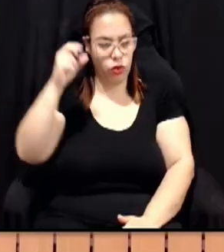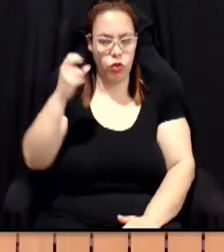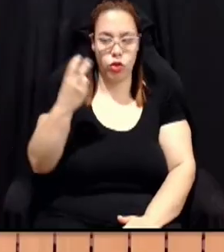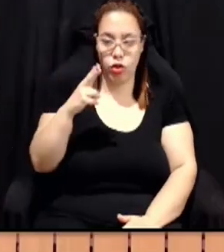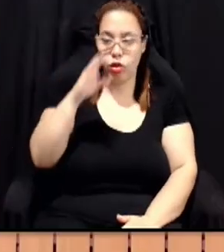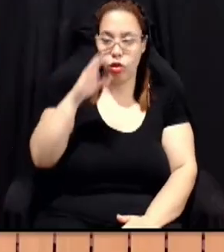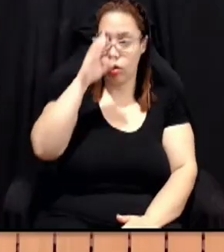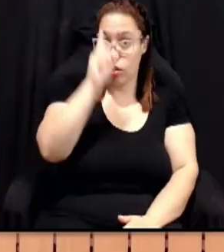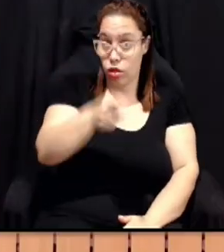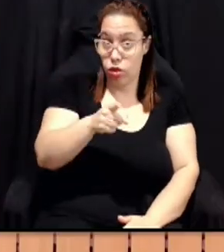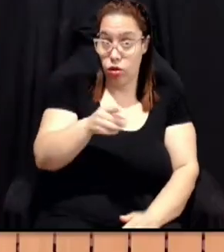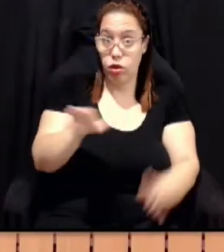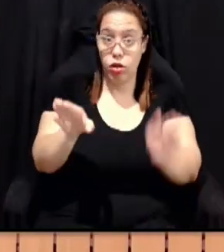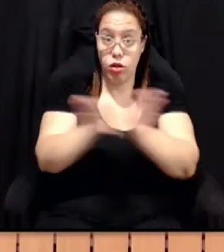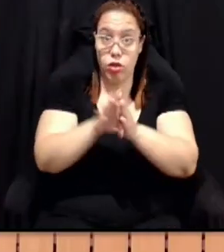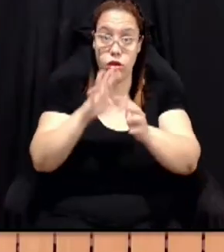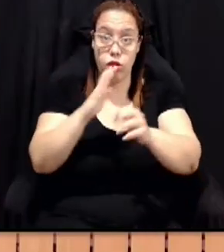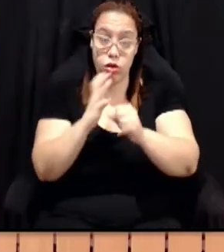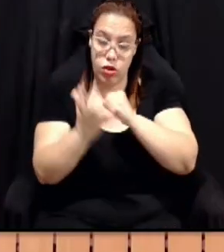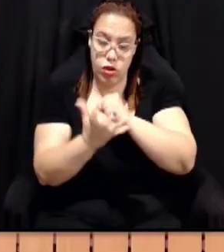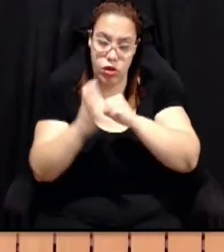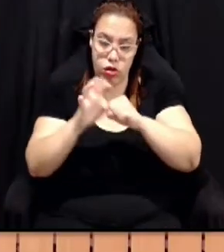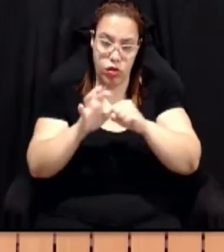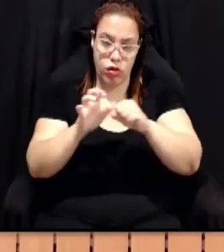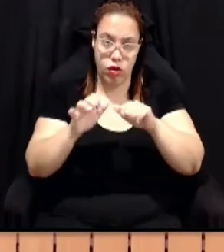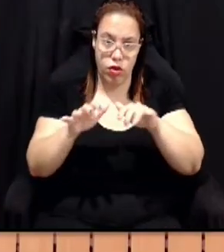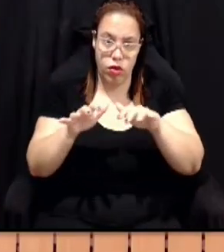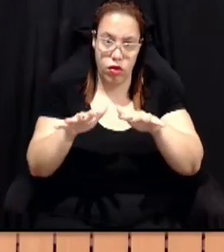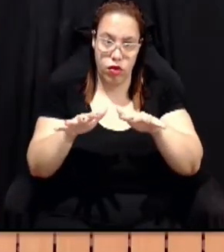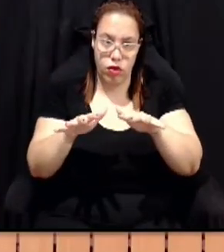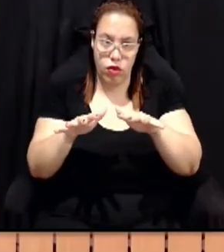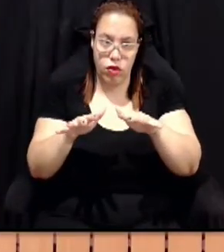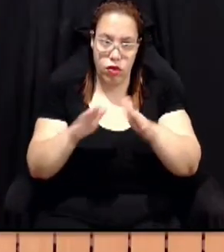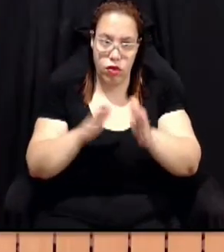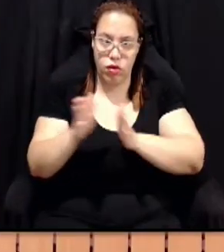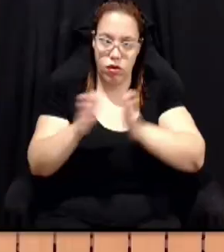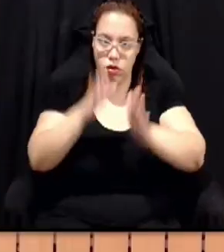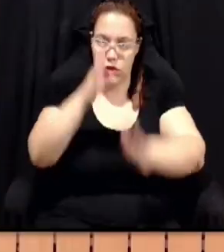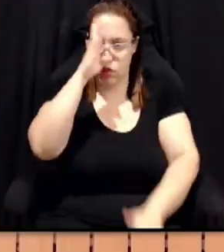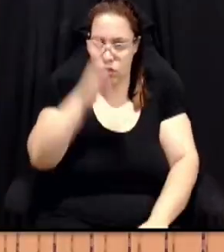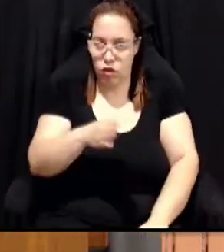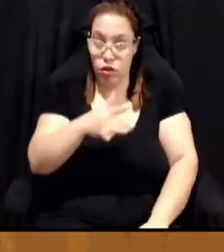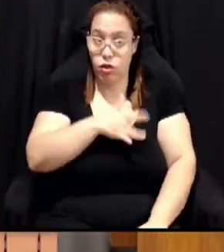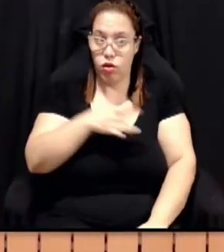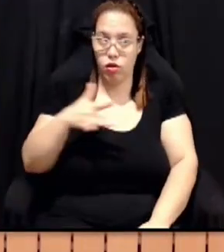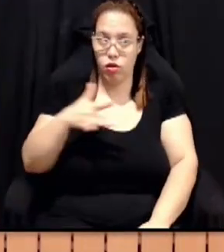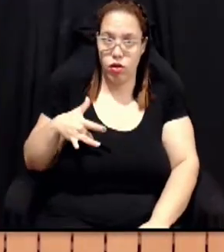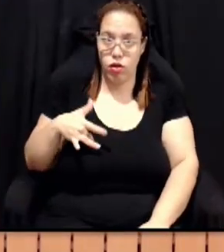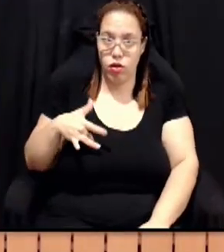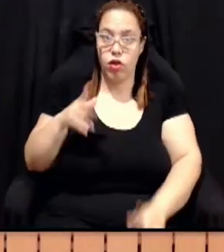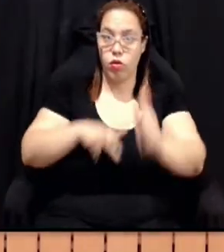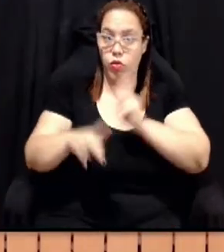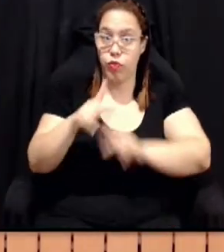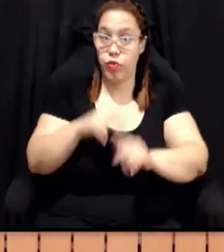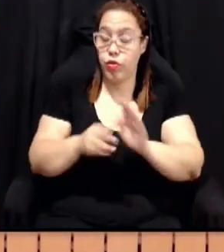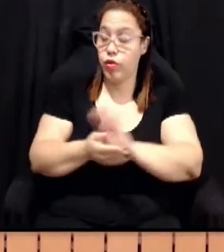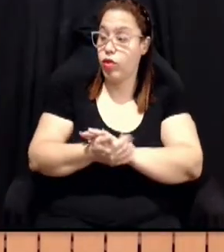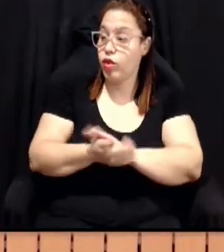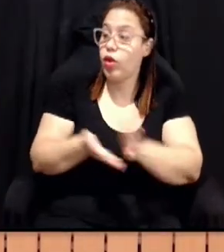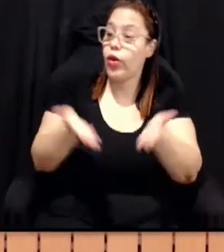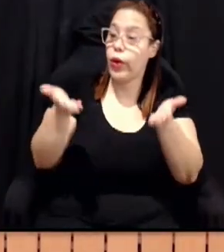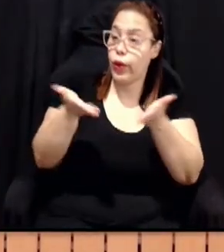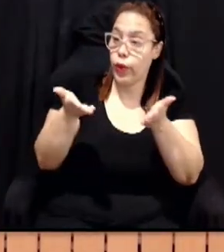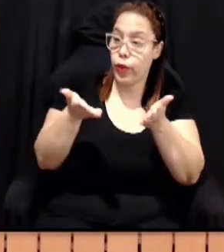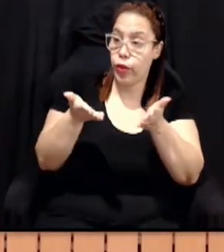chegaram na pandemia, elas geraram uma dificuldade de acesso, principalmente à saúde para a população. Agora estamos com a do Dário